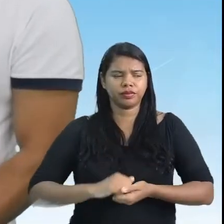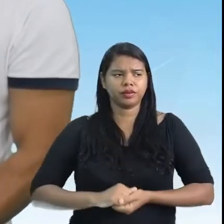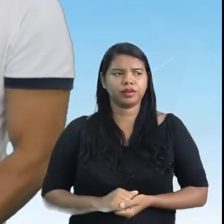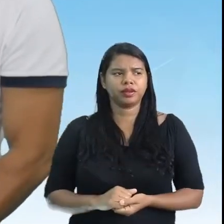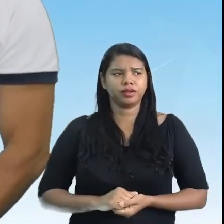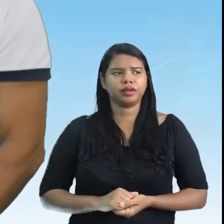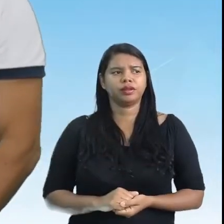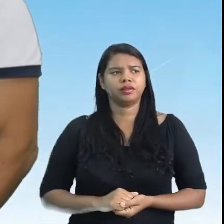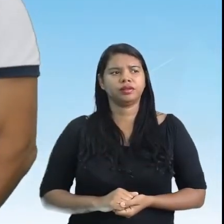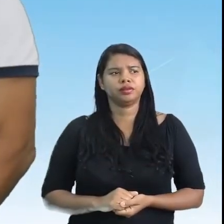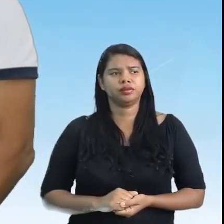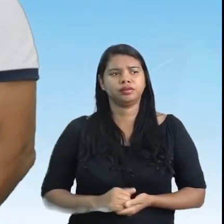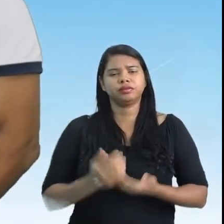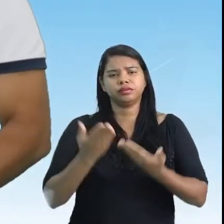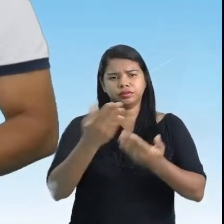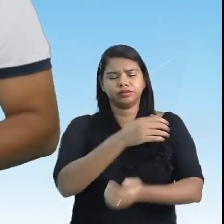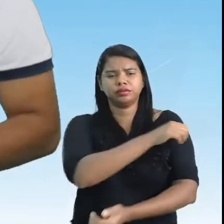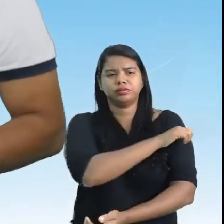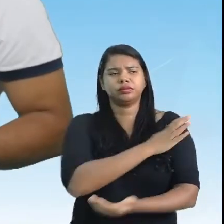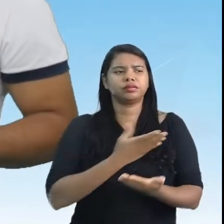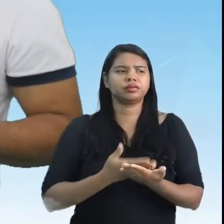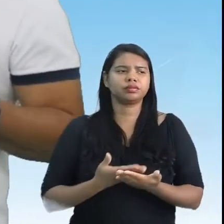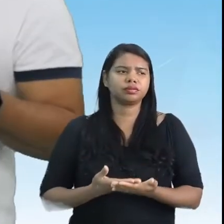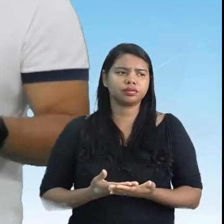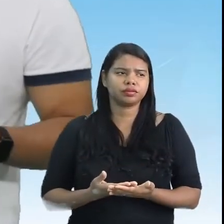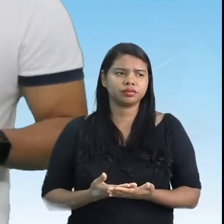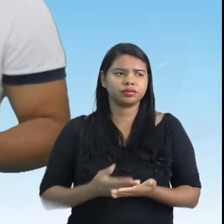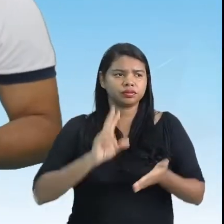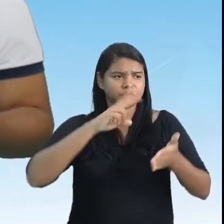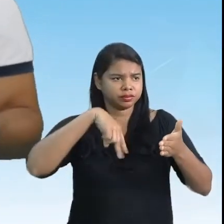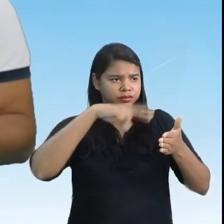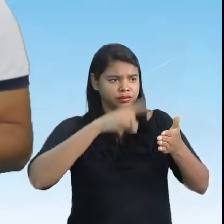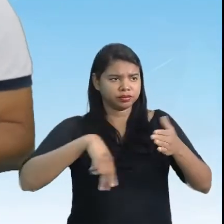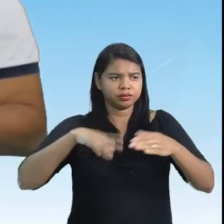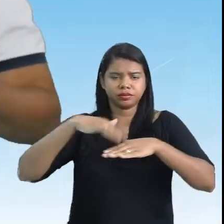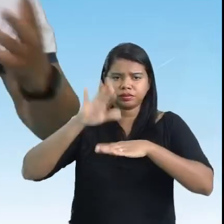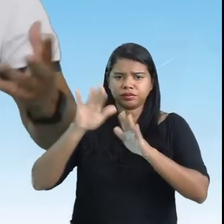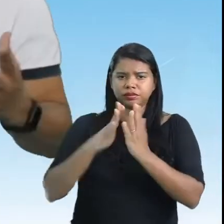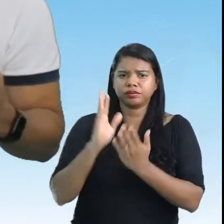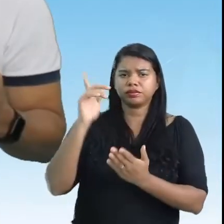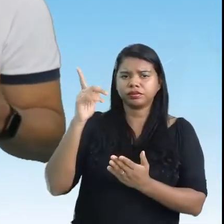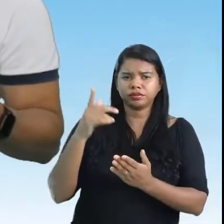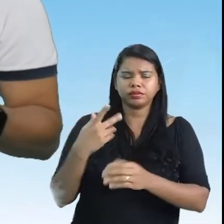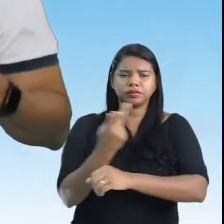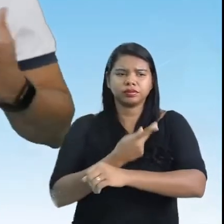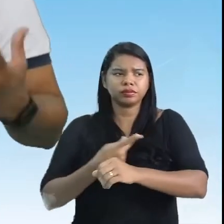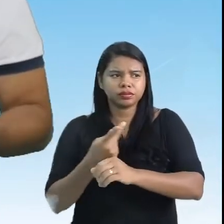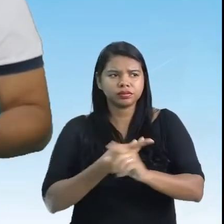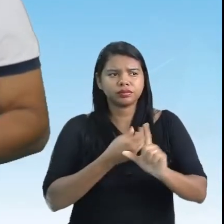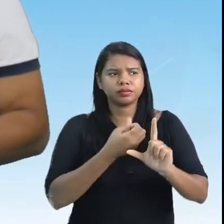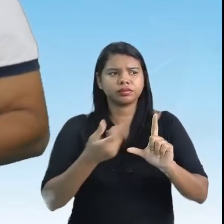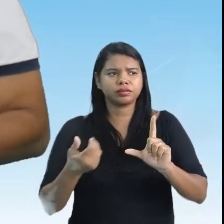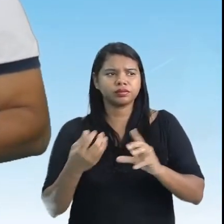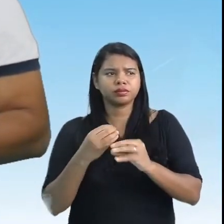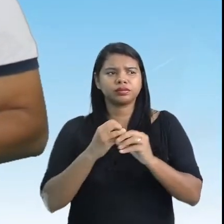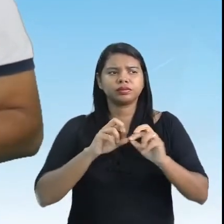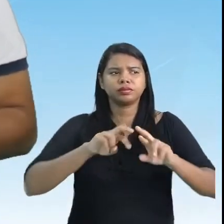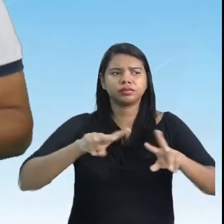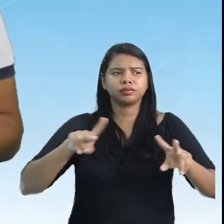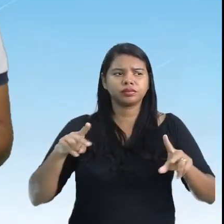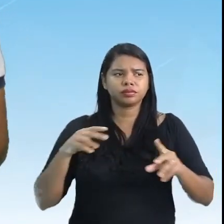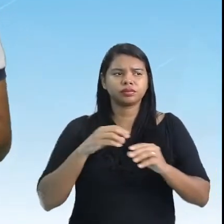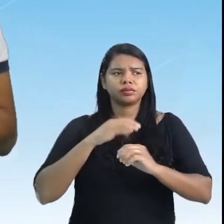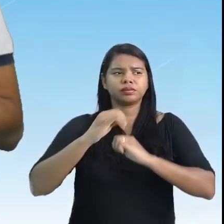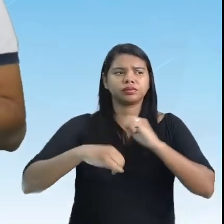senhor solicitaria ao nosso estudante? Que o estudante ele lesse mais, procurasse lá no Google, né? Ele tem vários assuntos que a